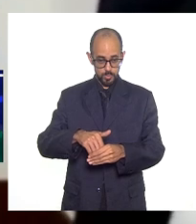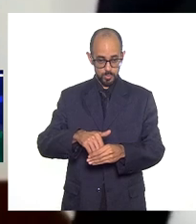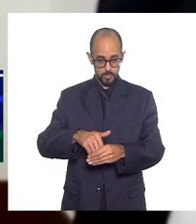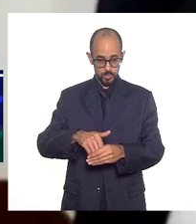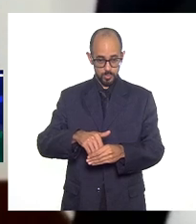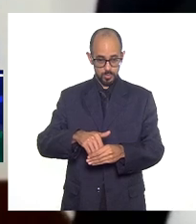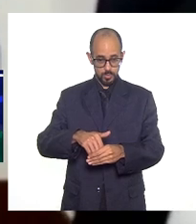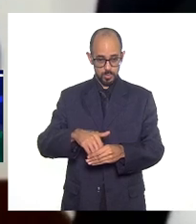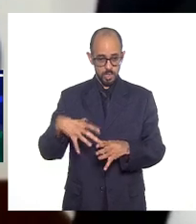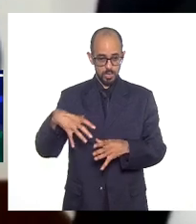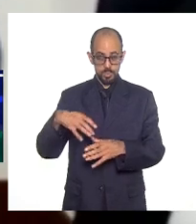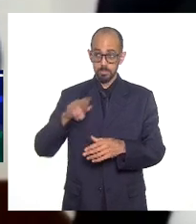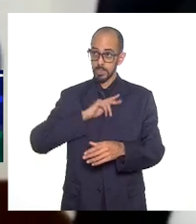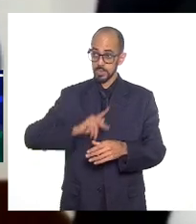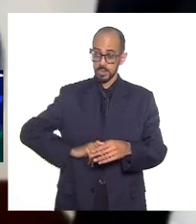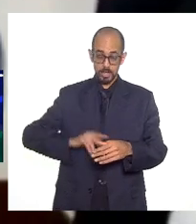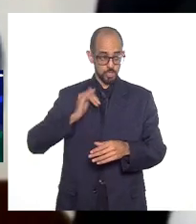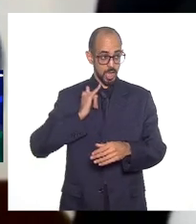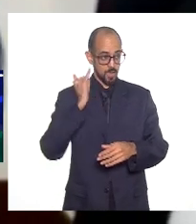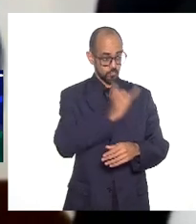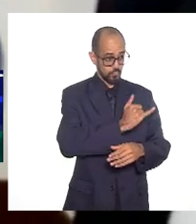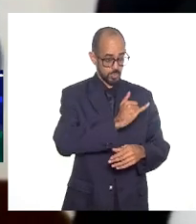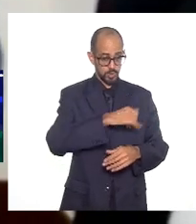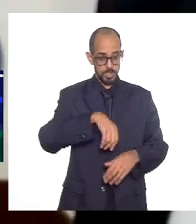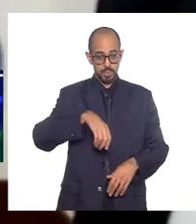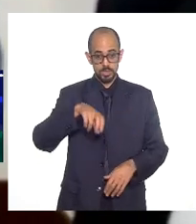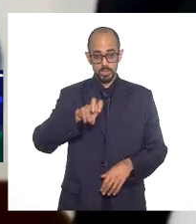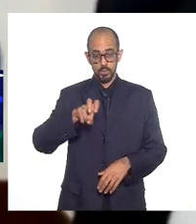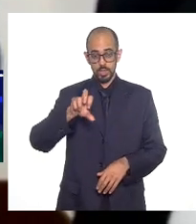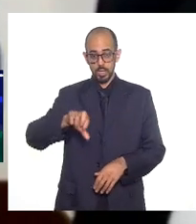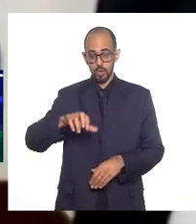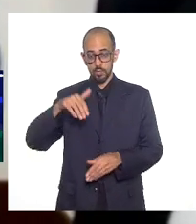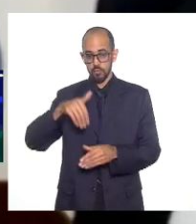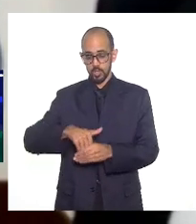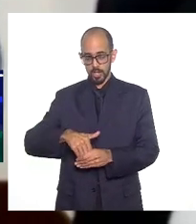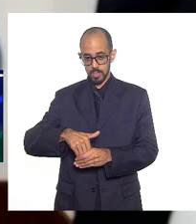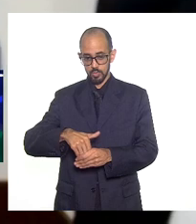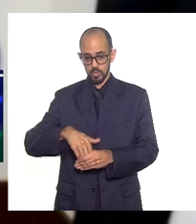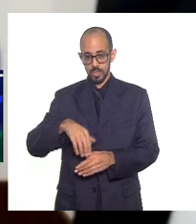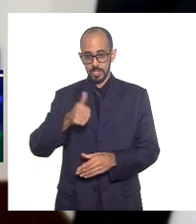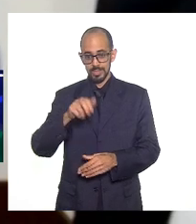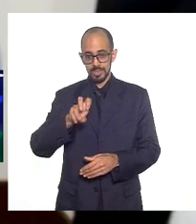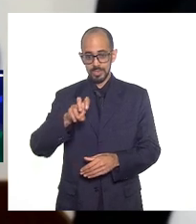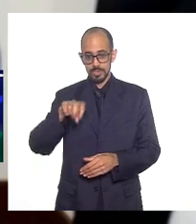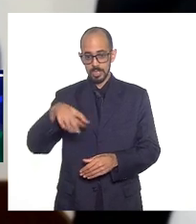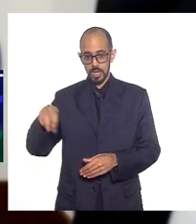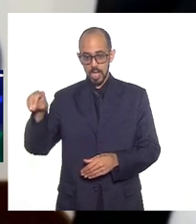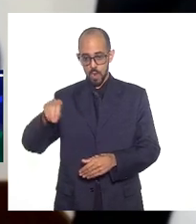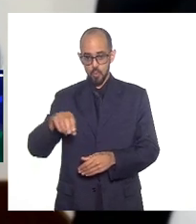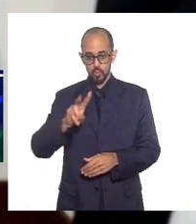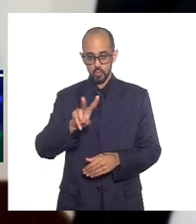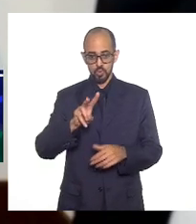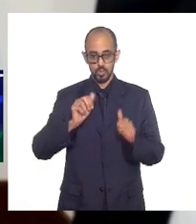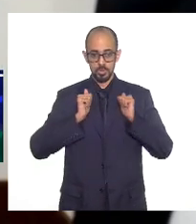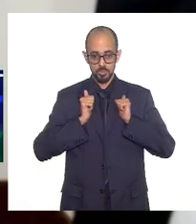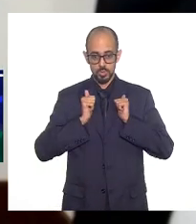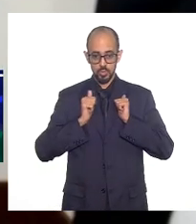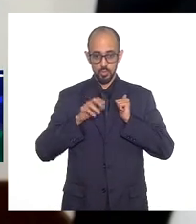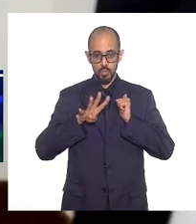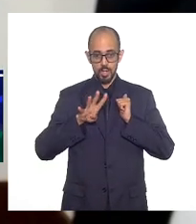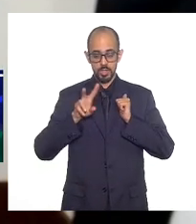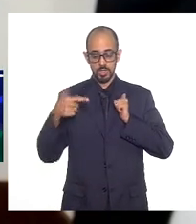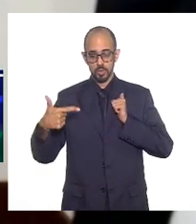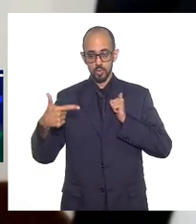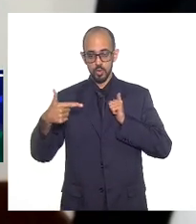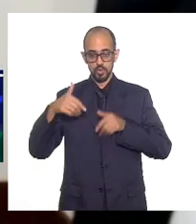A presidência proclama o resultado. Votaram 59 senhores parlamentares. 15 nãos, 2 abstenções e 42 votos